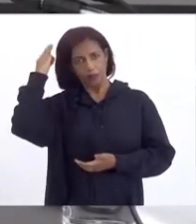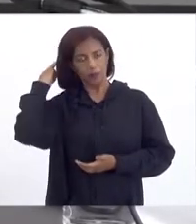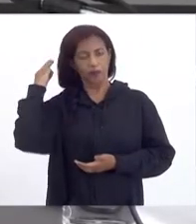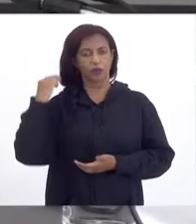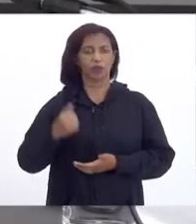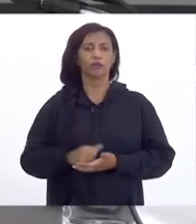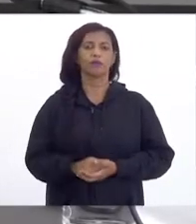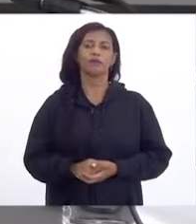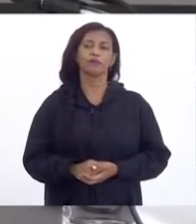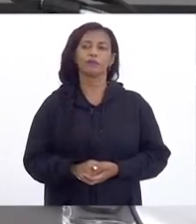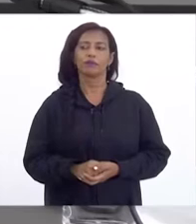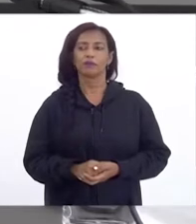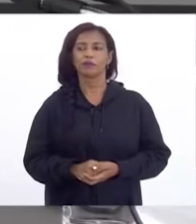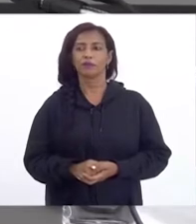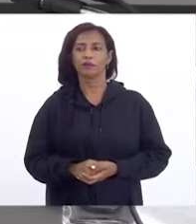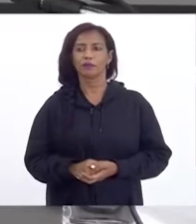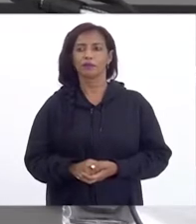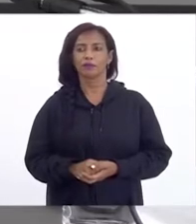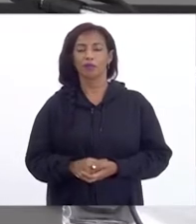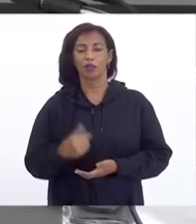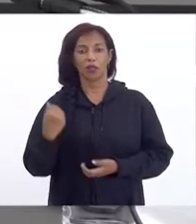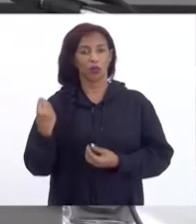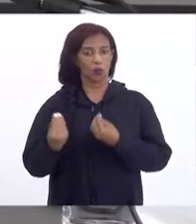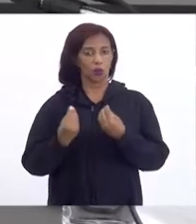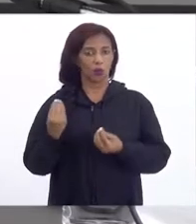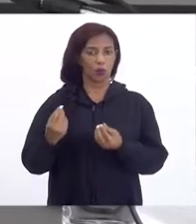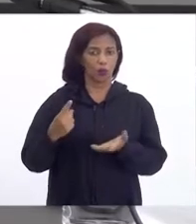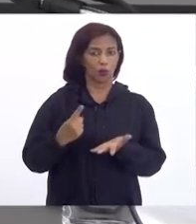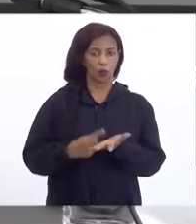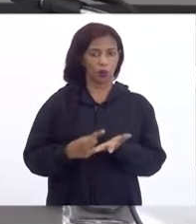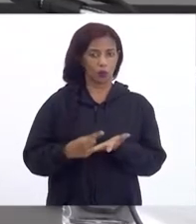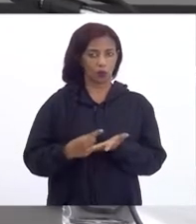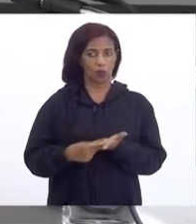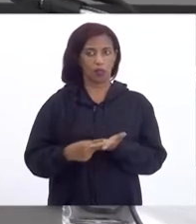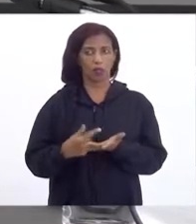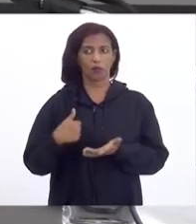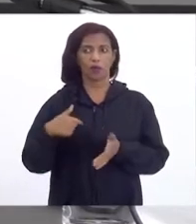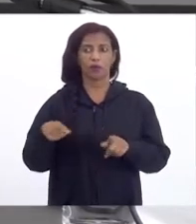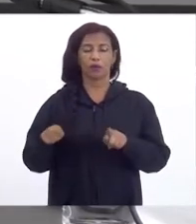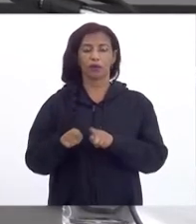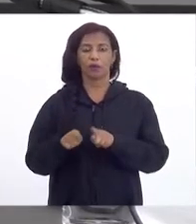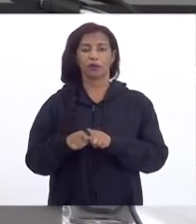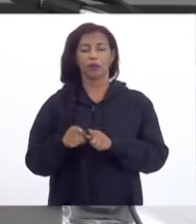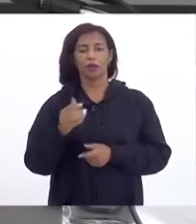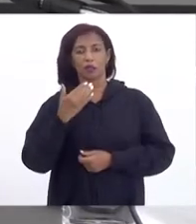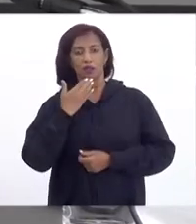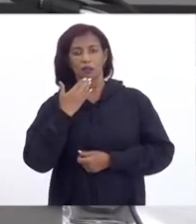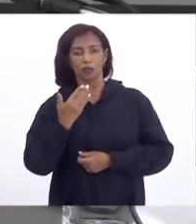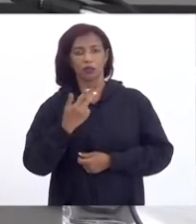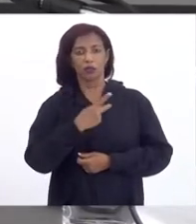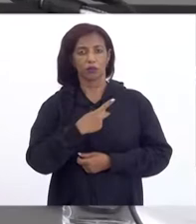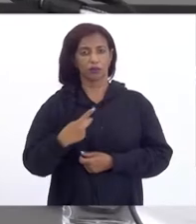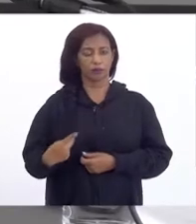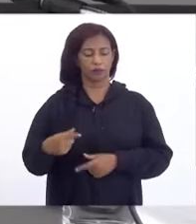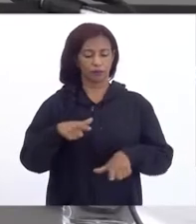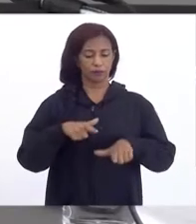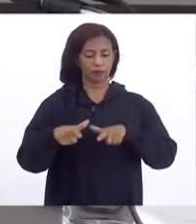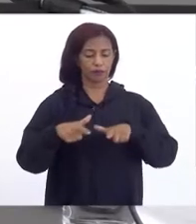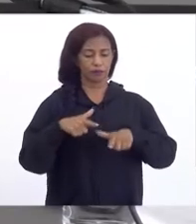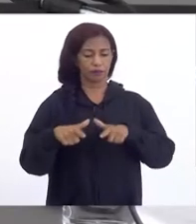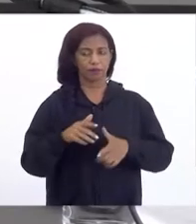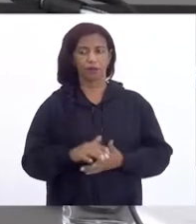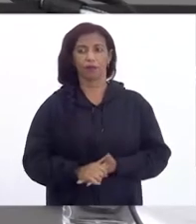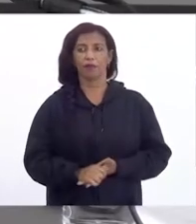e, como combinado aqui, eu já queria propor que a presidência desses trabalhos